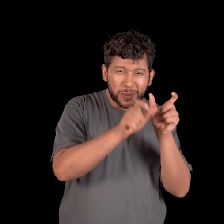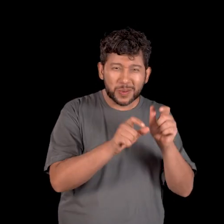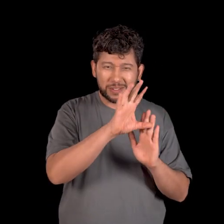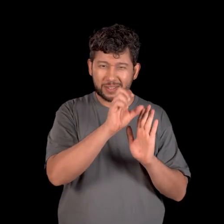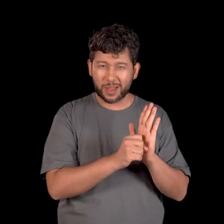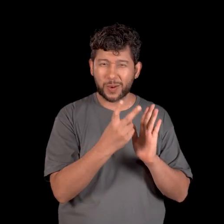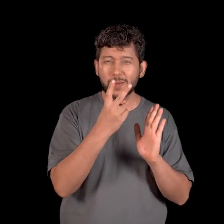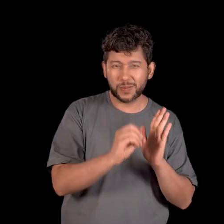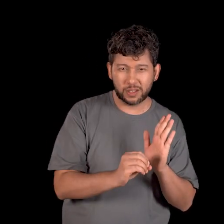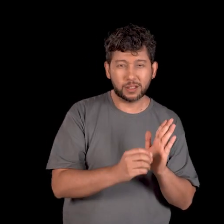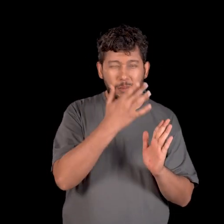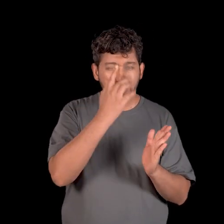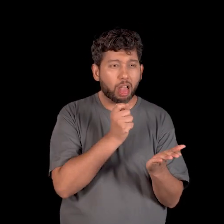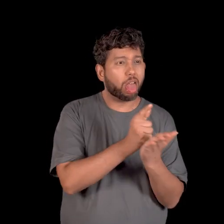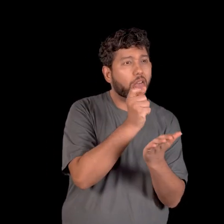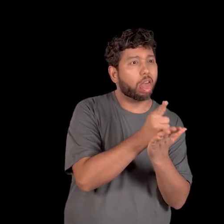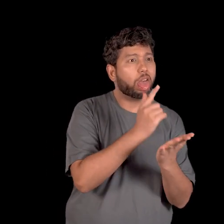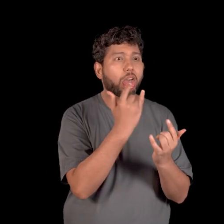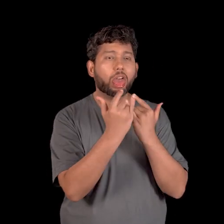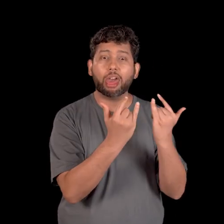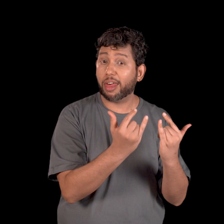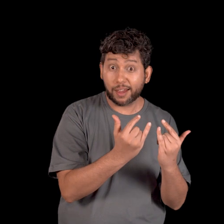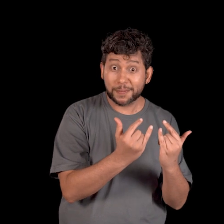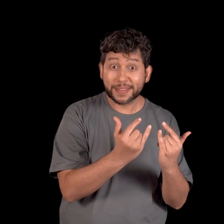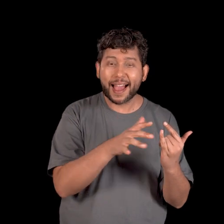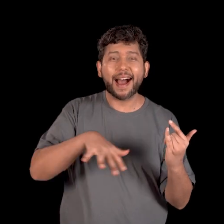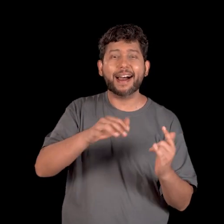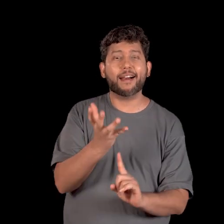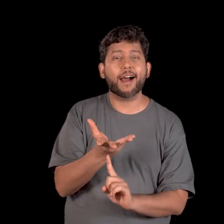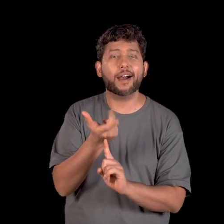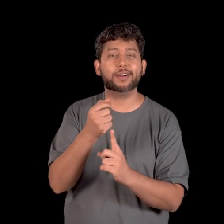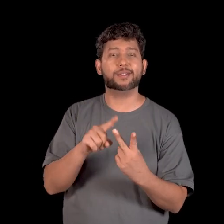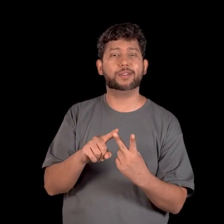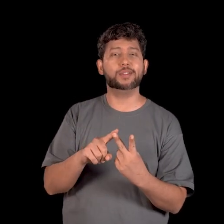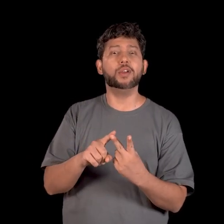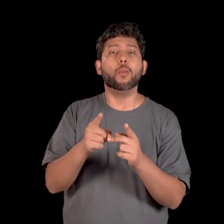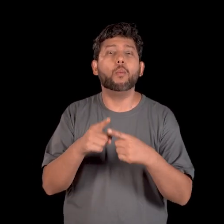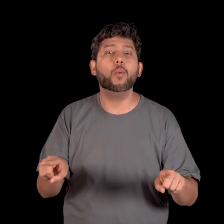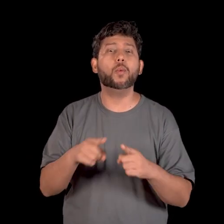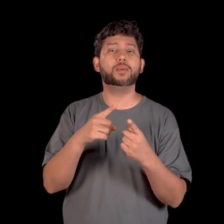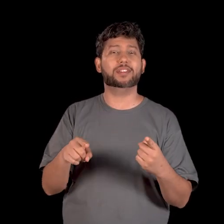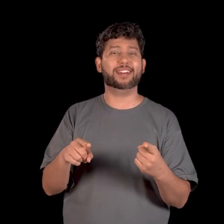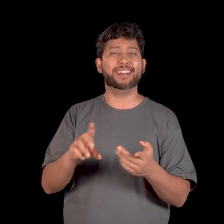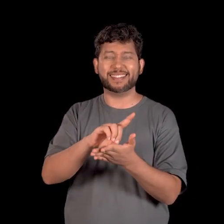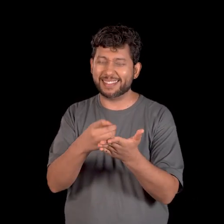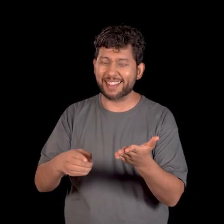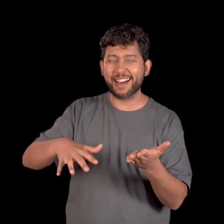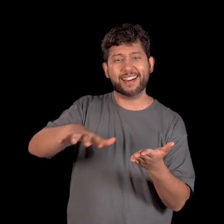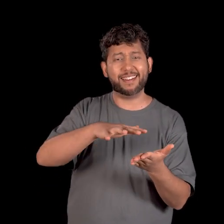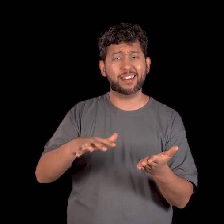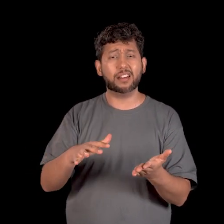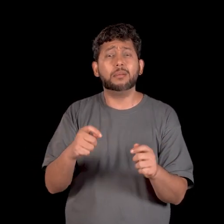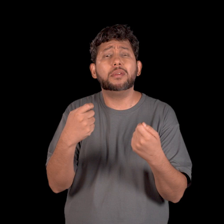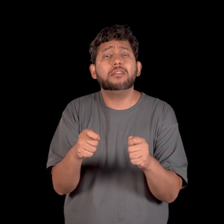movimento homônimo, ocorrido no século XX, segundo o qual as obras das artes visuais, da música, de design etc. deveriam